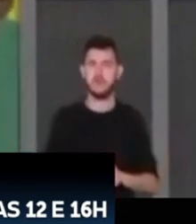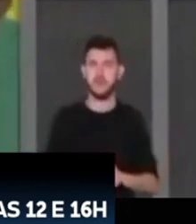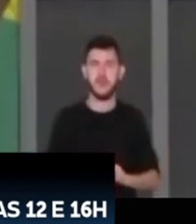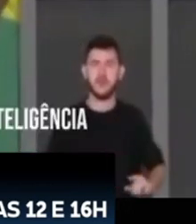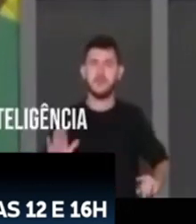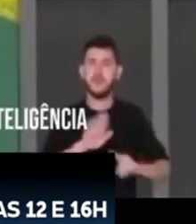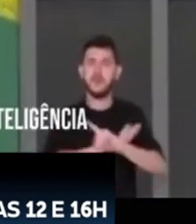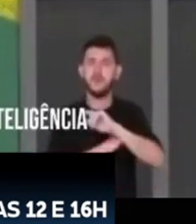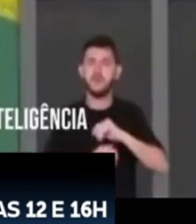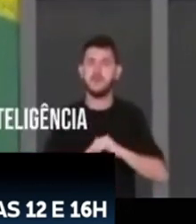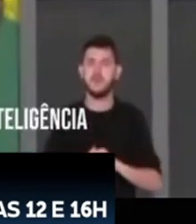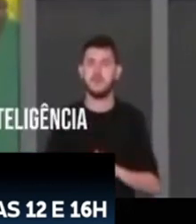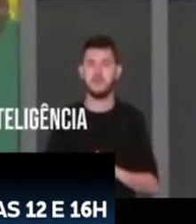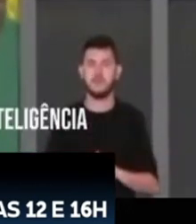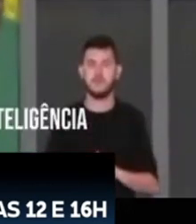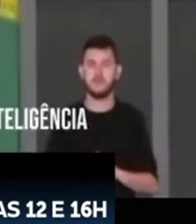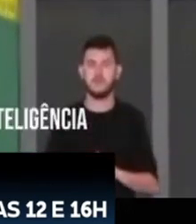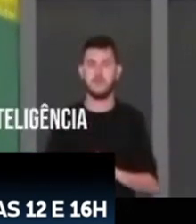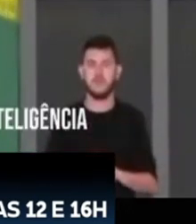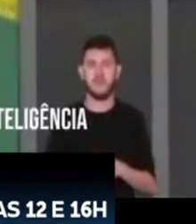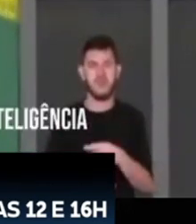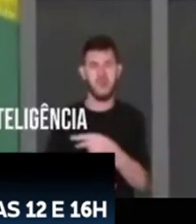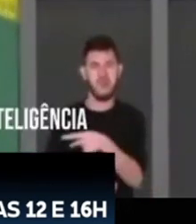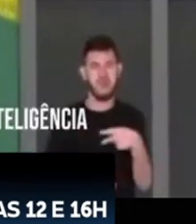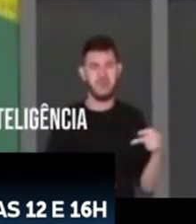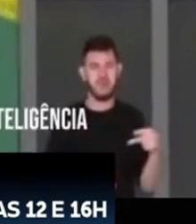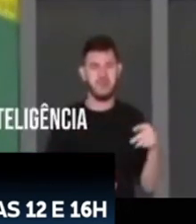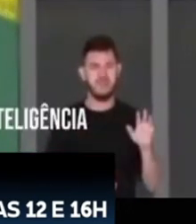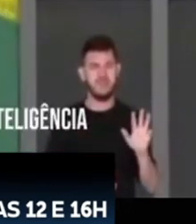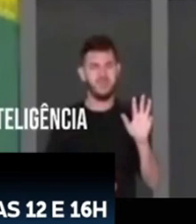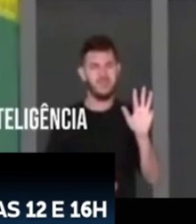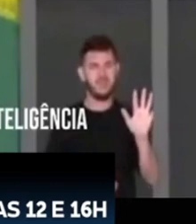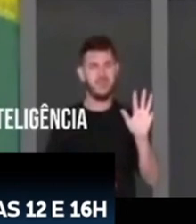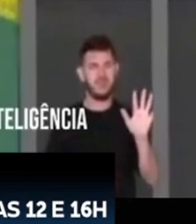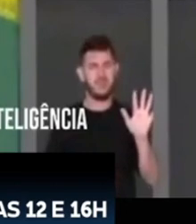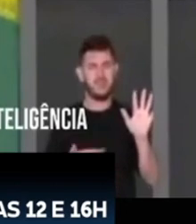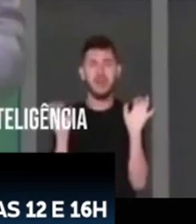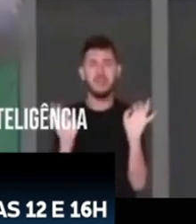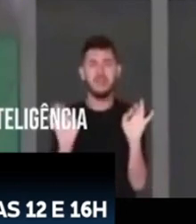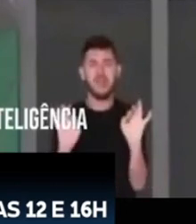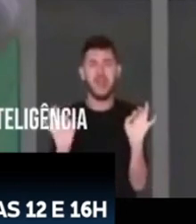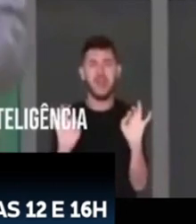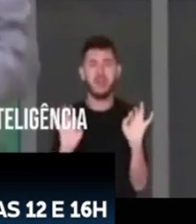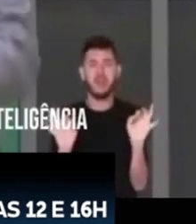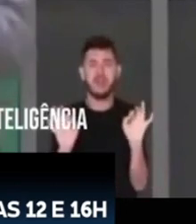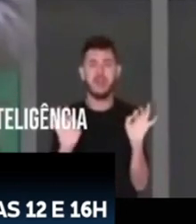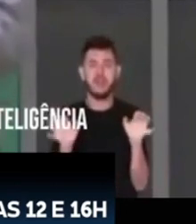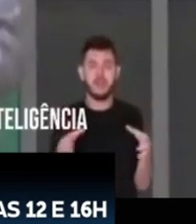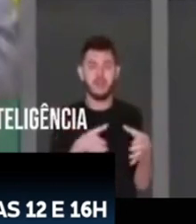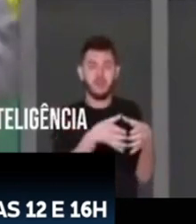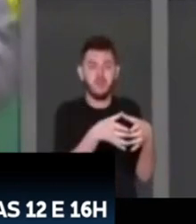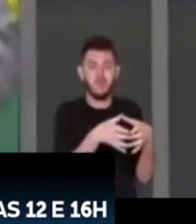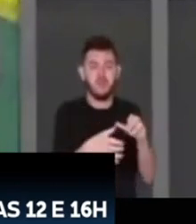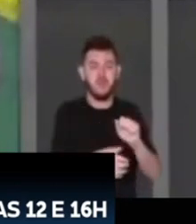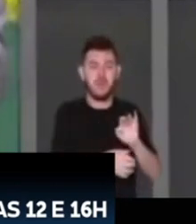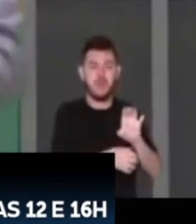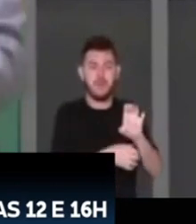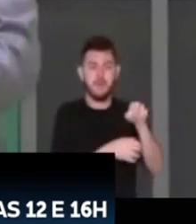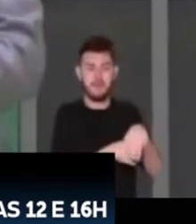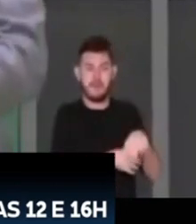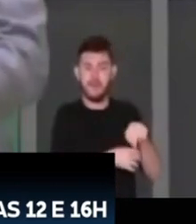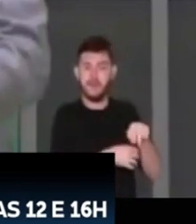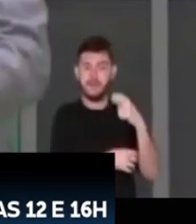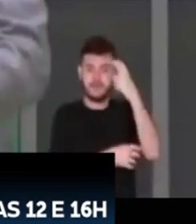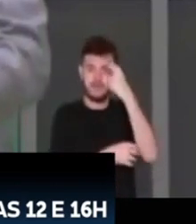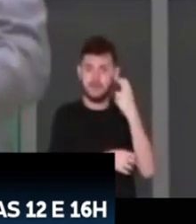Silva afirma que não foi avisado pelo serviço de inteligência,